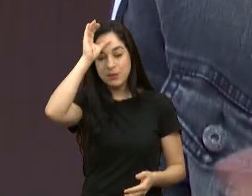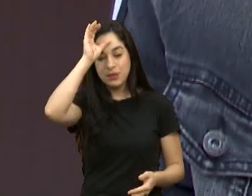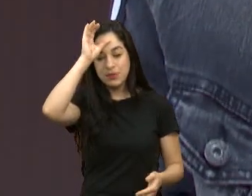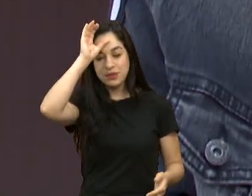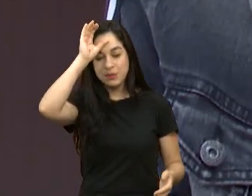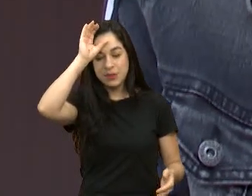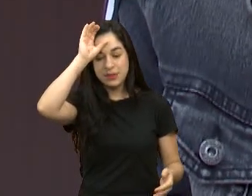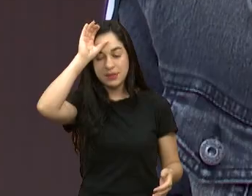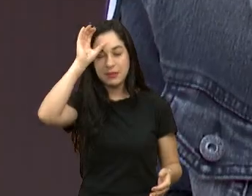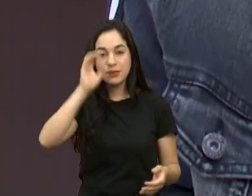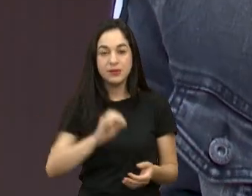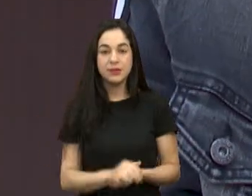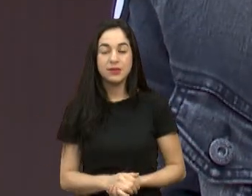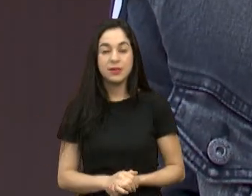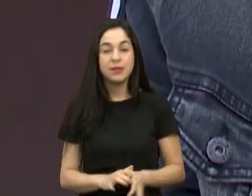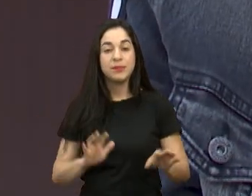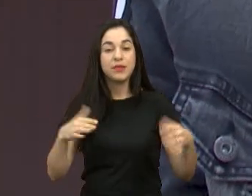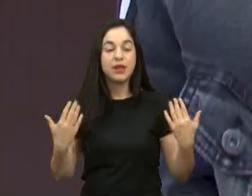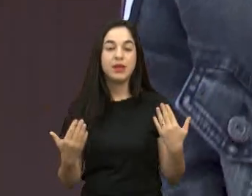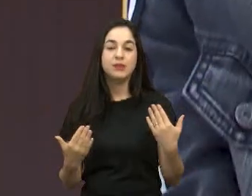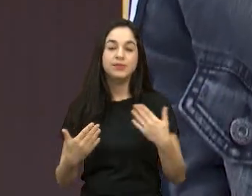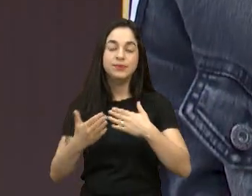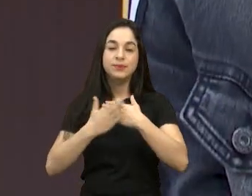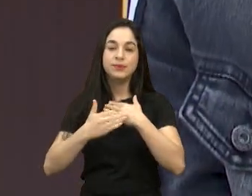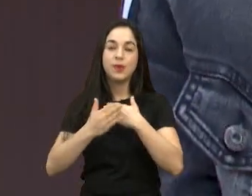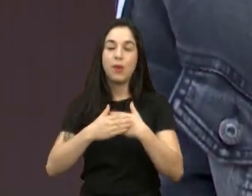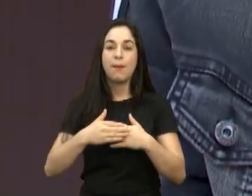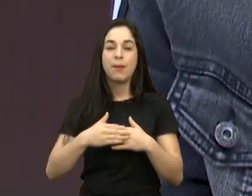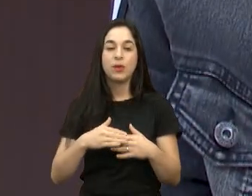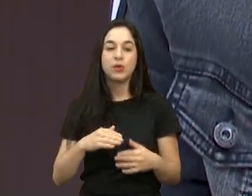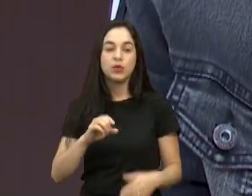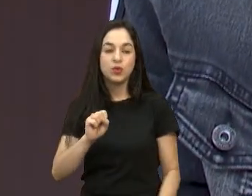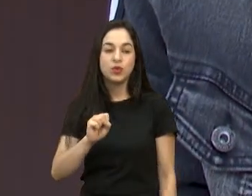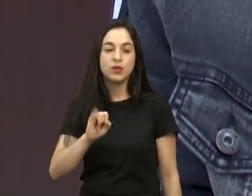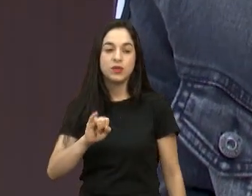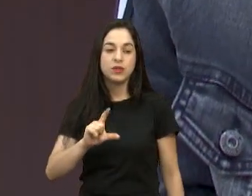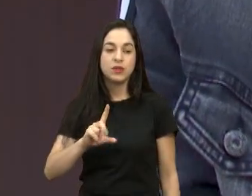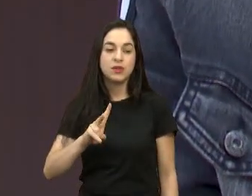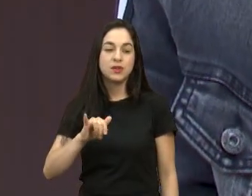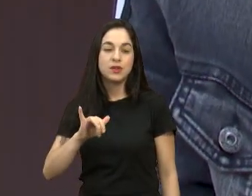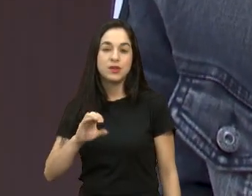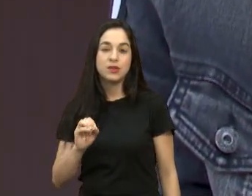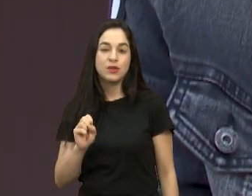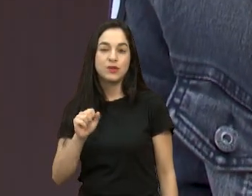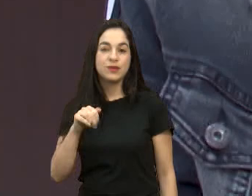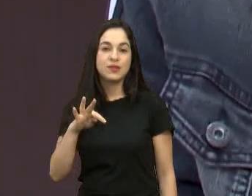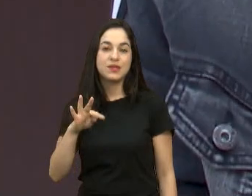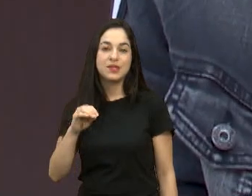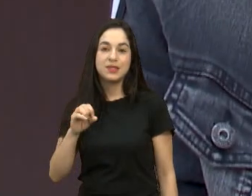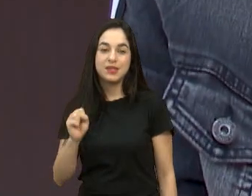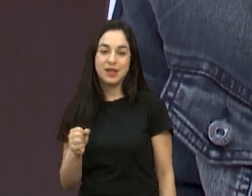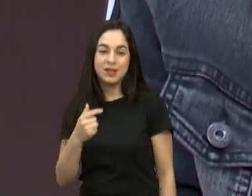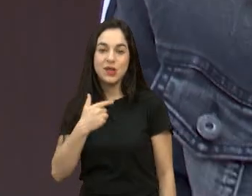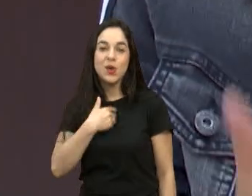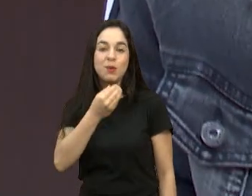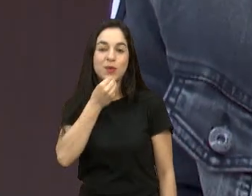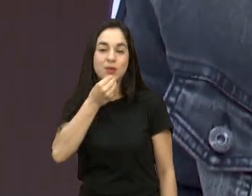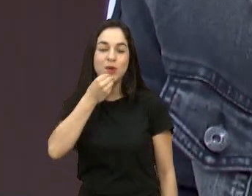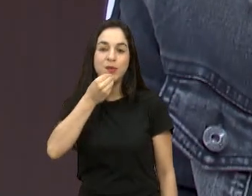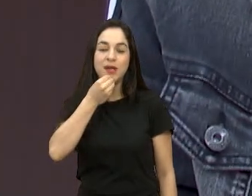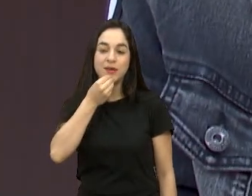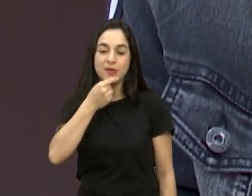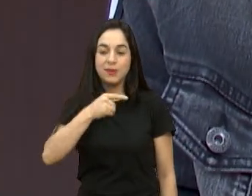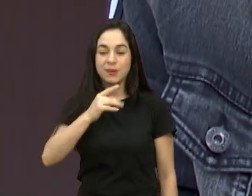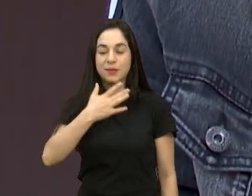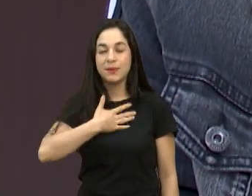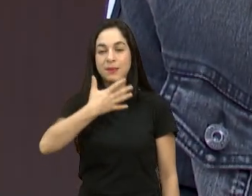época, e a minha mãe viu a oportunidade de um programa chamado, né, Silvio Santos, um programa onde eu tive a oportunidade de ir com meu pai, e a gente conseguiu